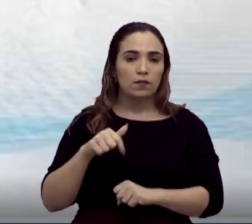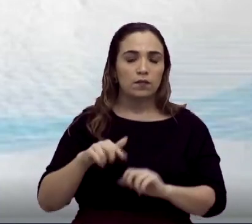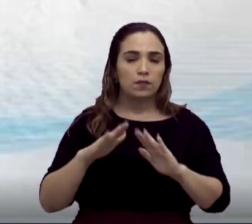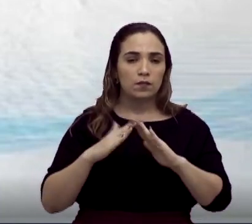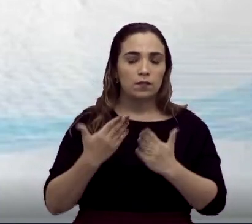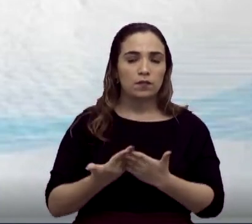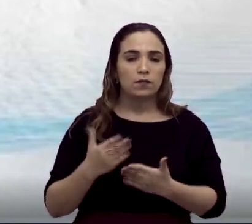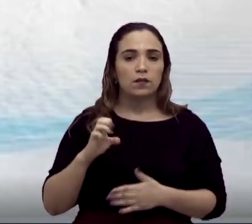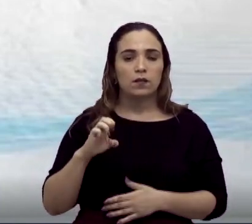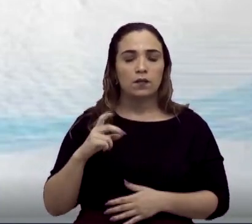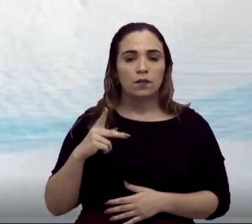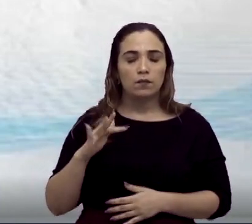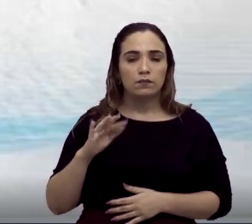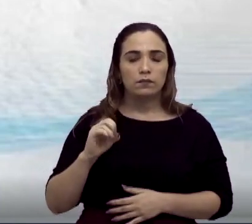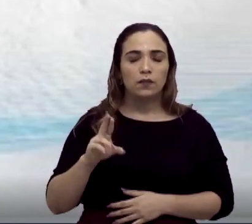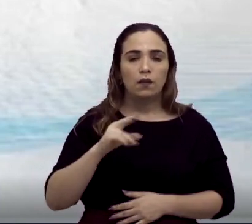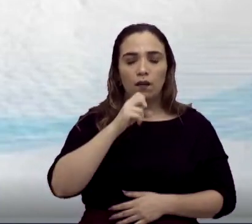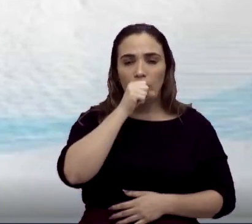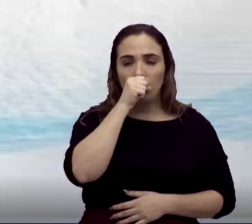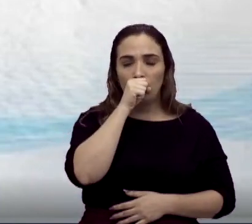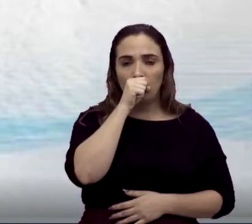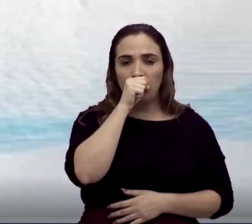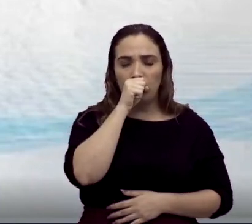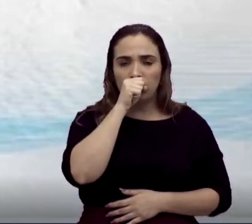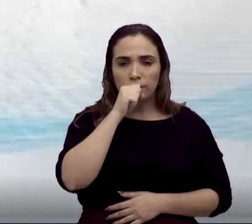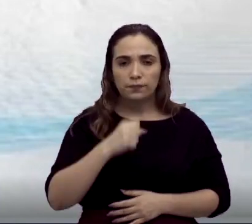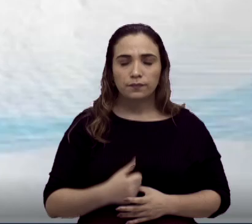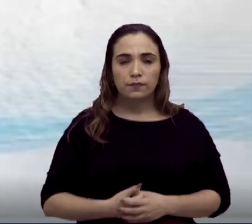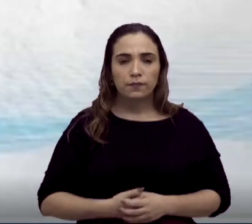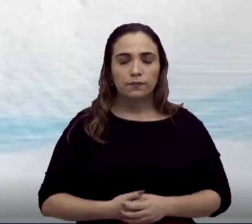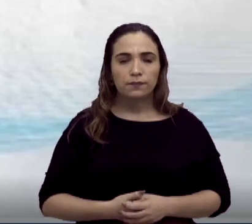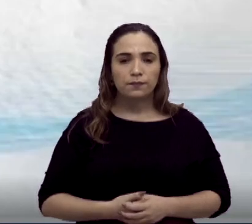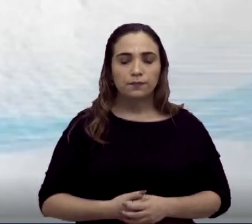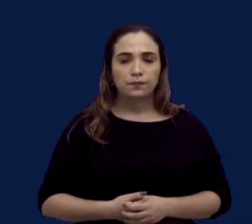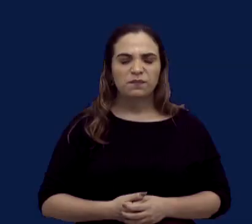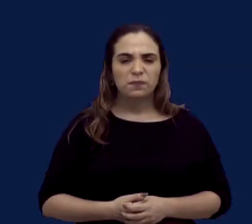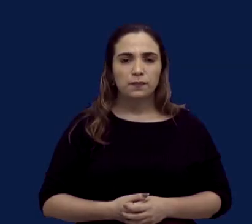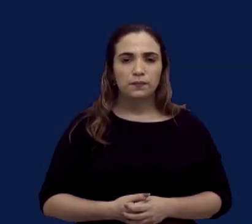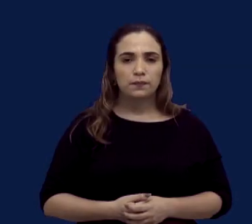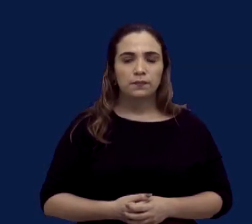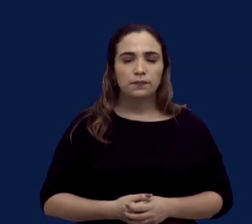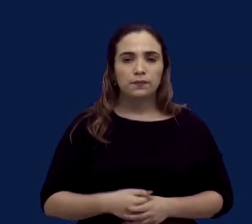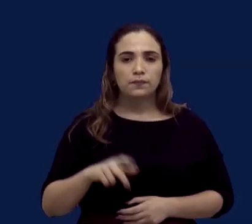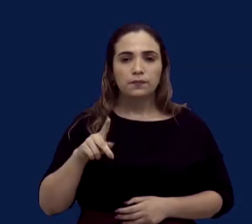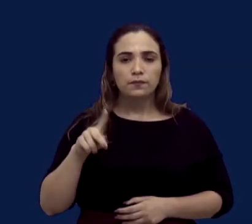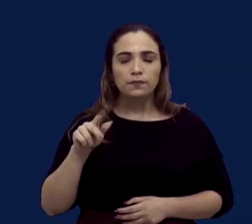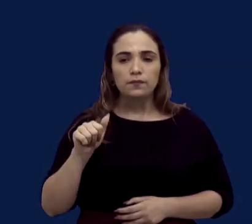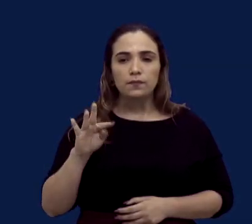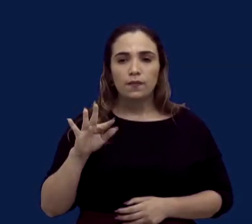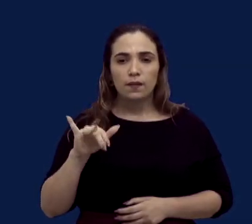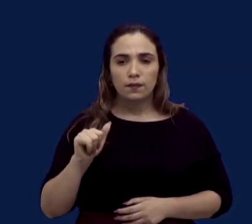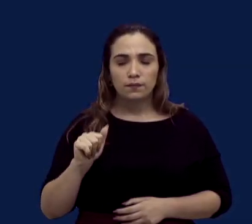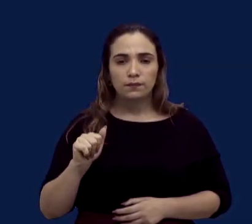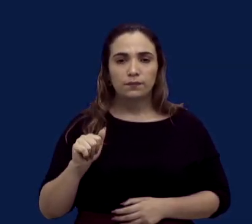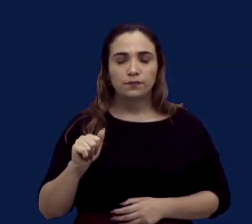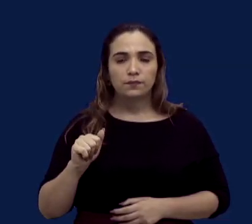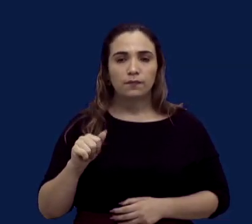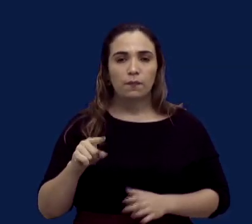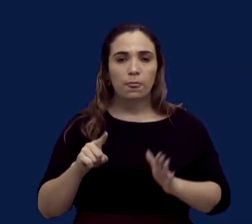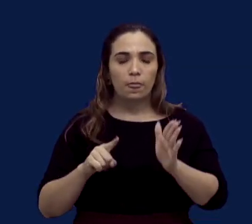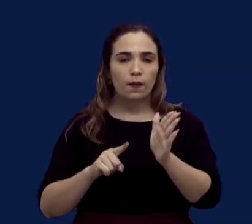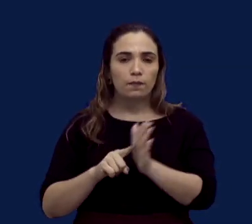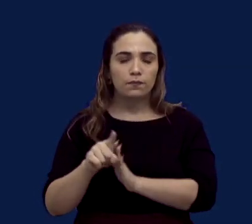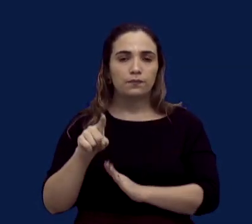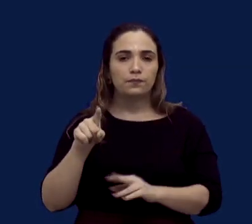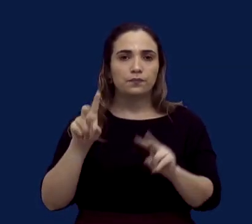aqui previamente o convite para esse momento. Isso. A Kátia chegou até a perguntar, que tem tudo a ver com isso, né, que você